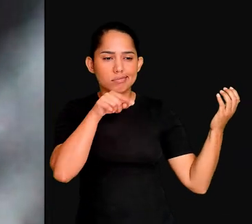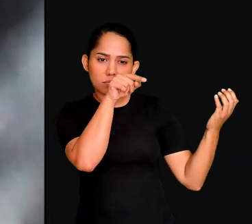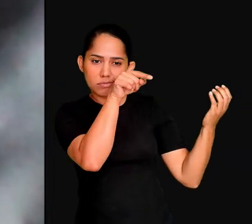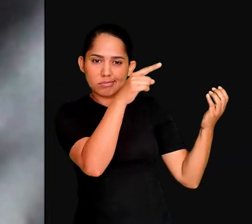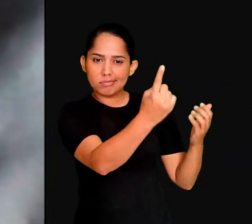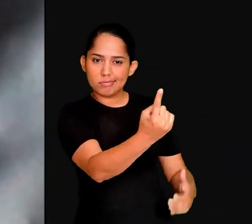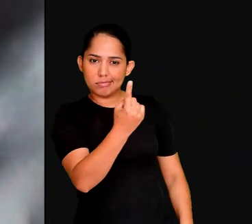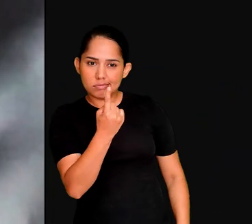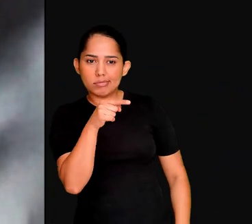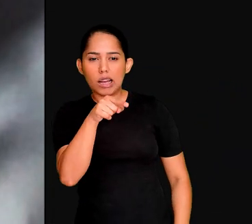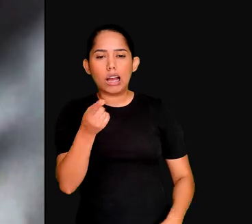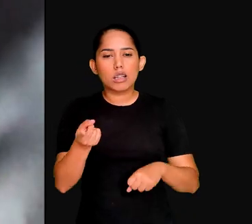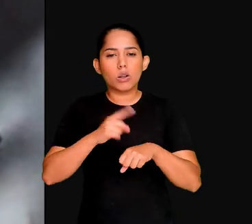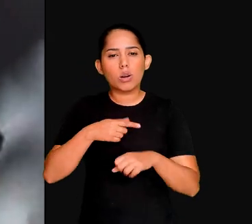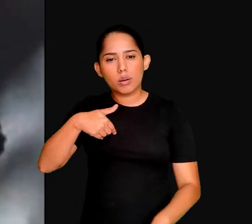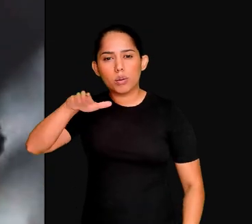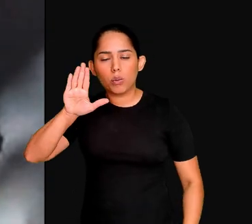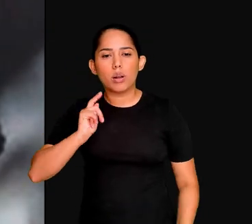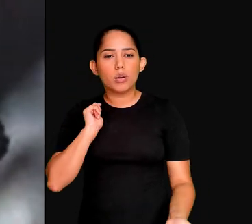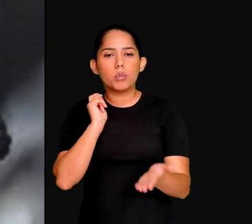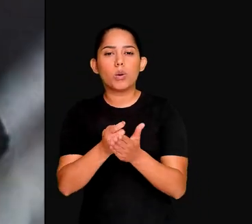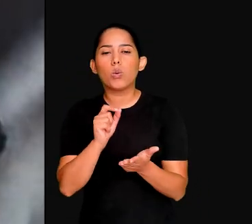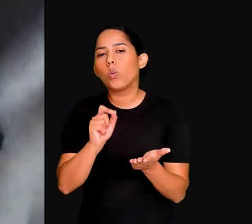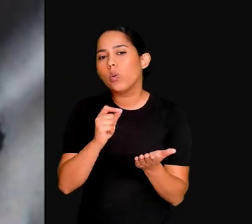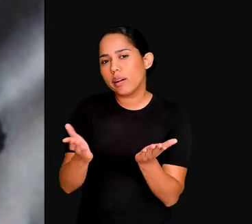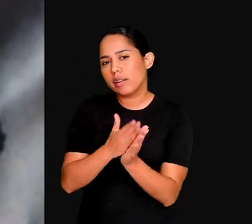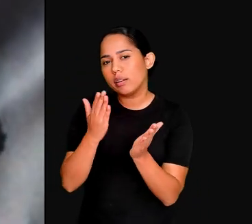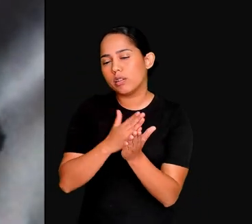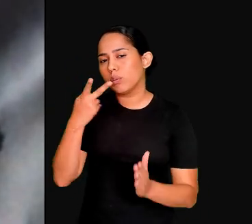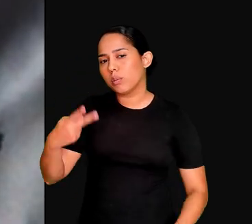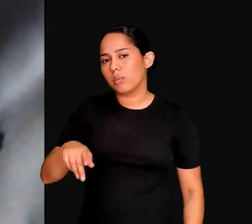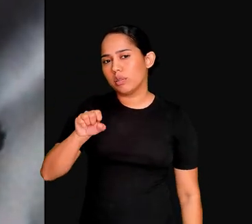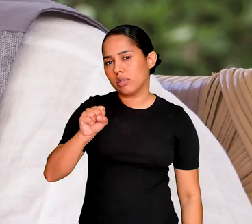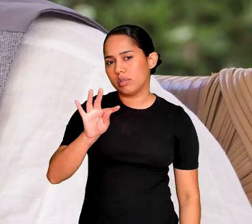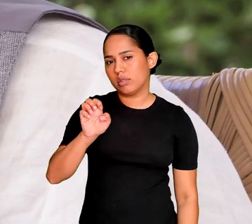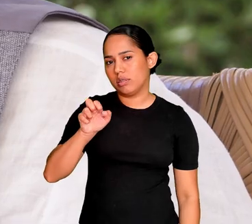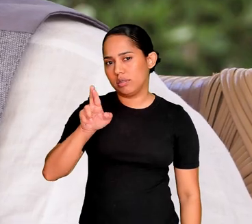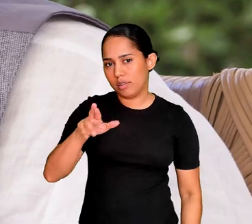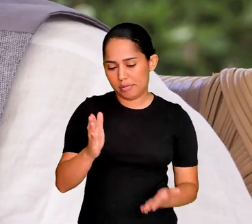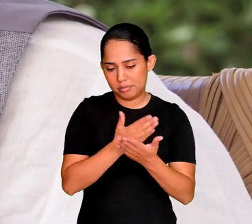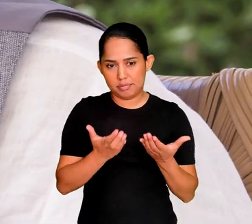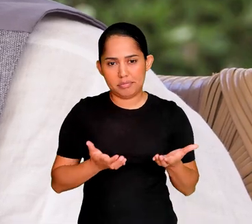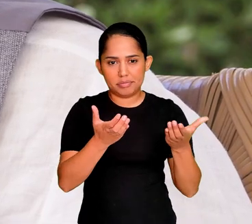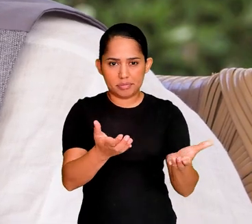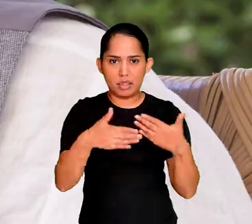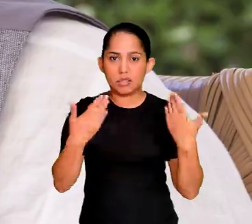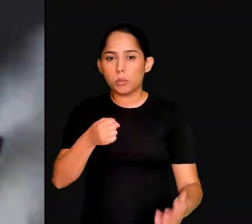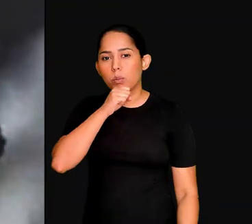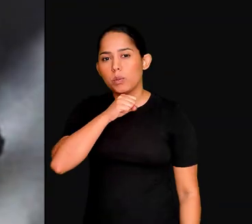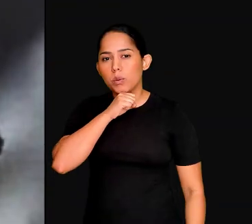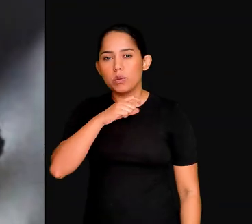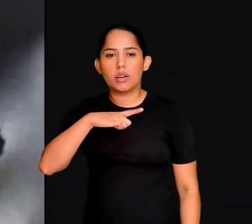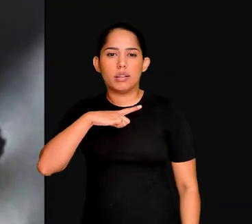violinista que na hora de ir embora deixou como pagamento alguns livros do Steiner. Então meu avô já teve